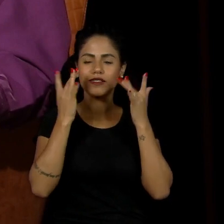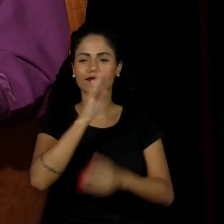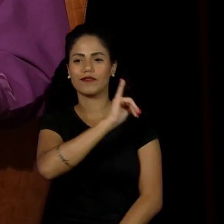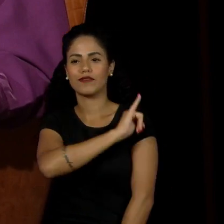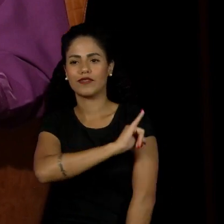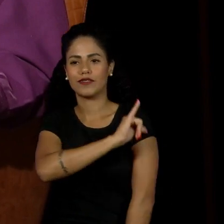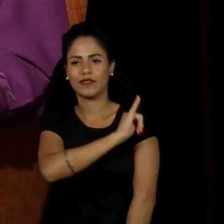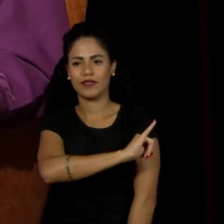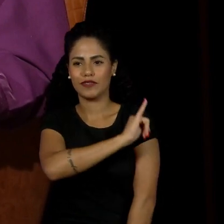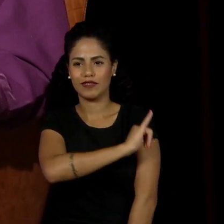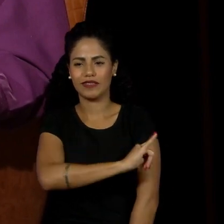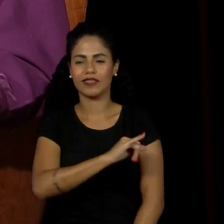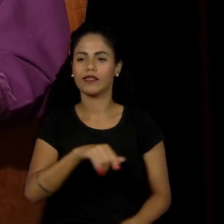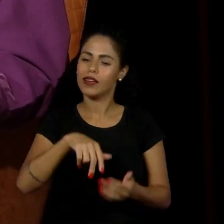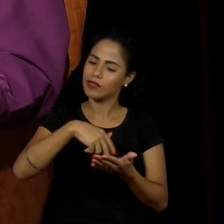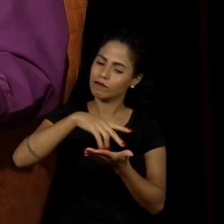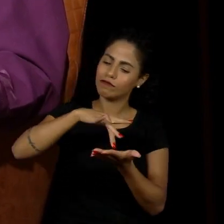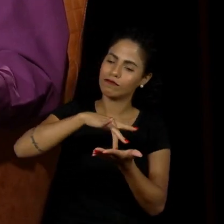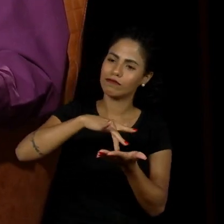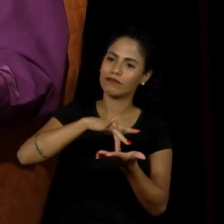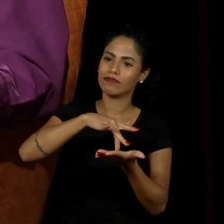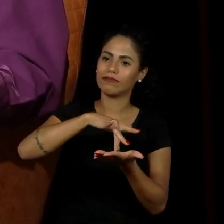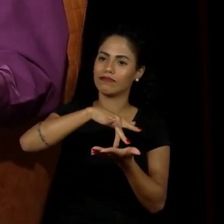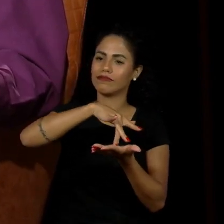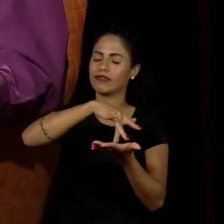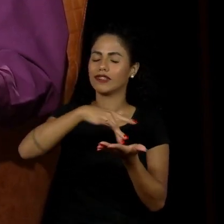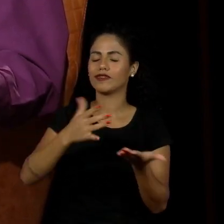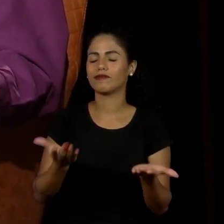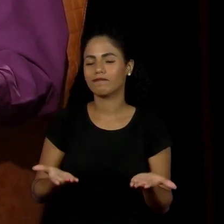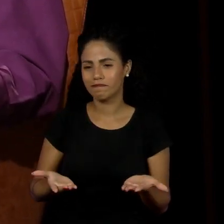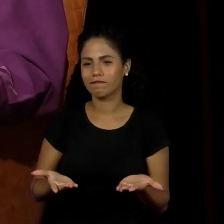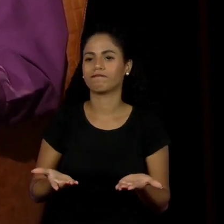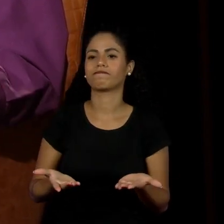como diretora, bailarina, e